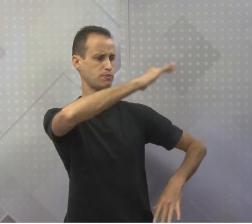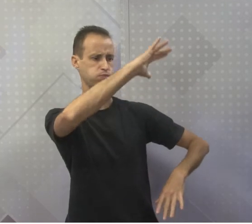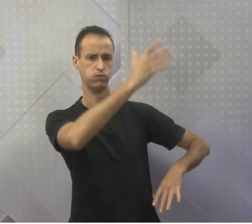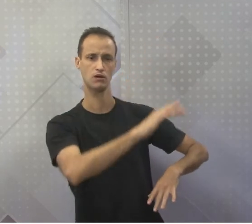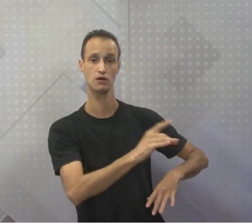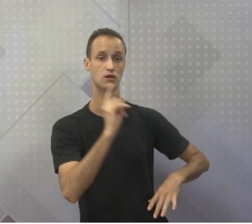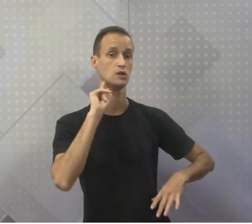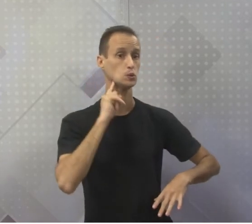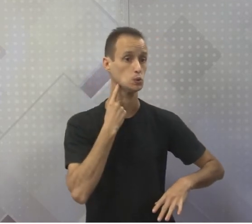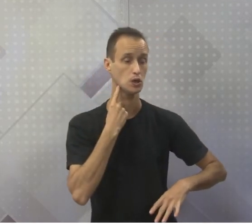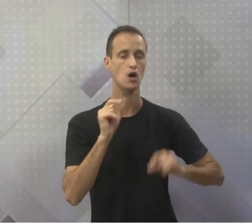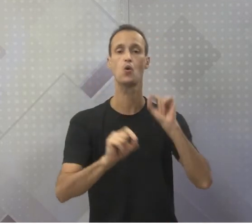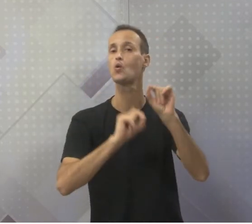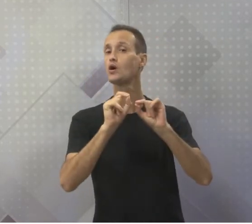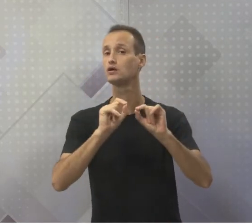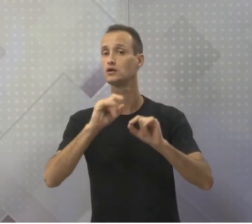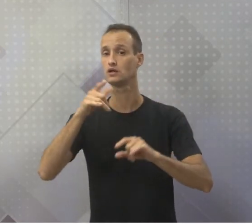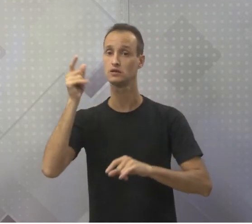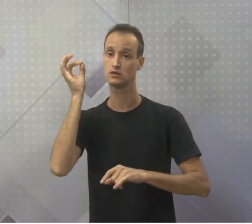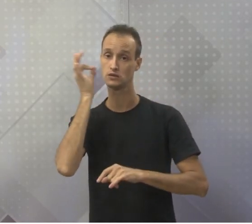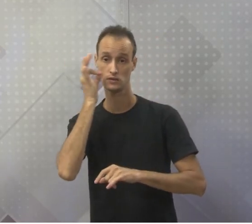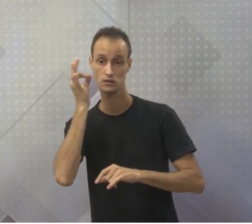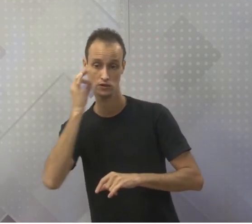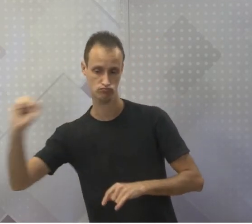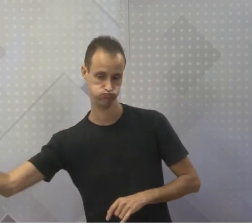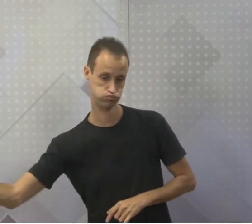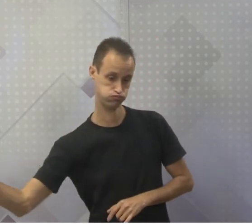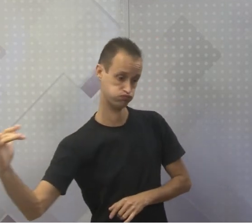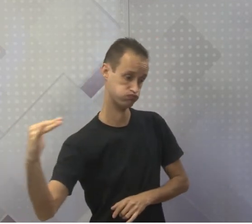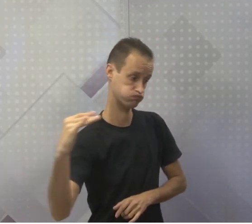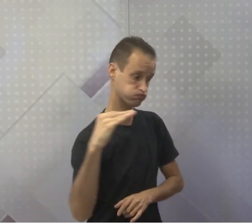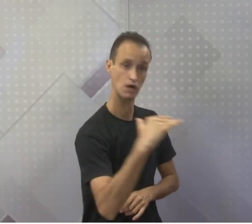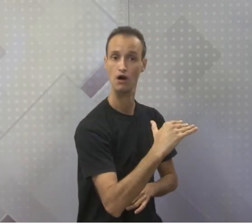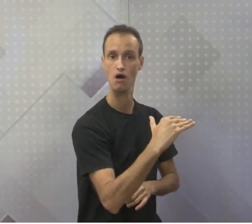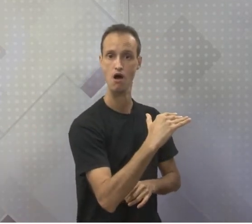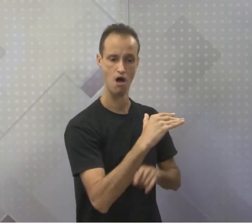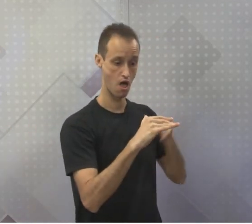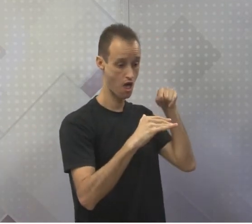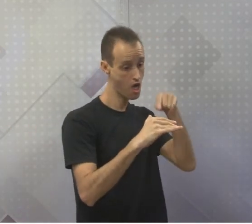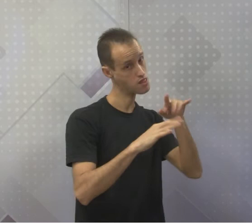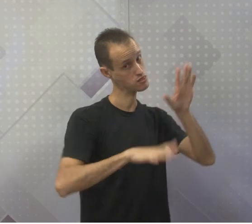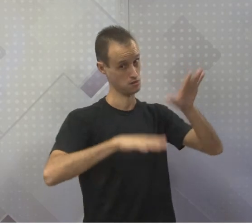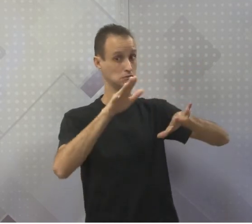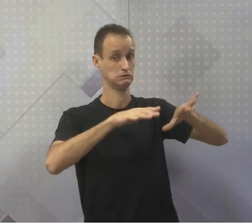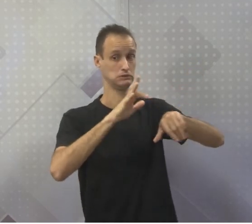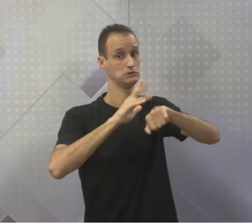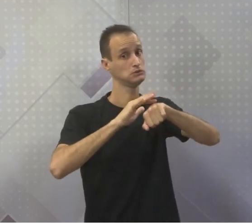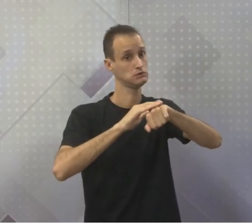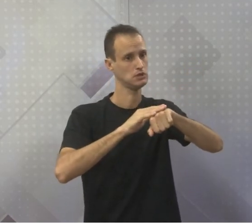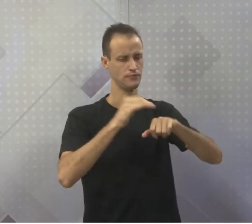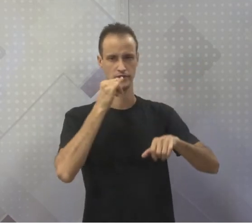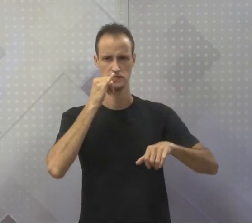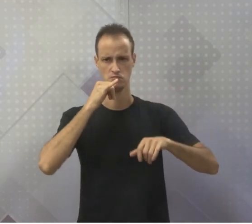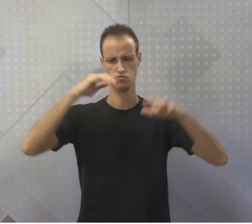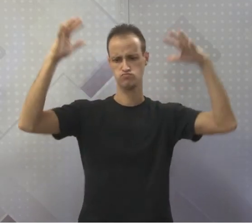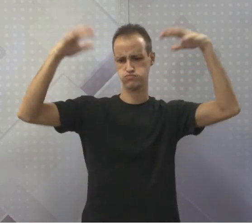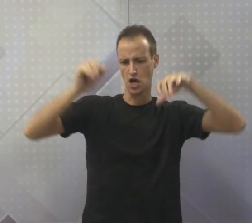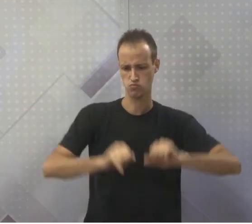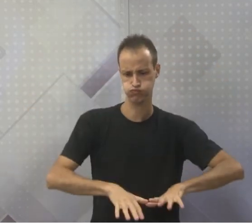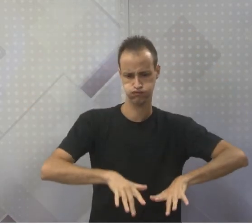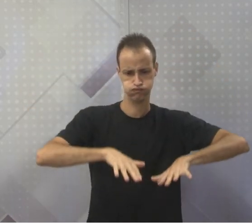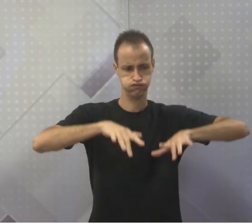vai atrair ratos. Atraindo ratos, pode ser que esses ratos estejam contaminados. Então, há um alagamento, se houver